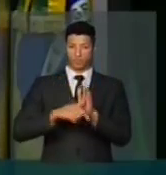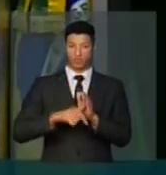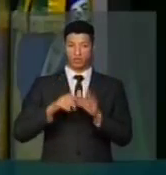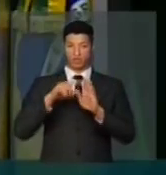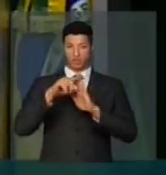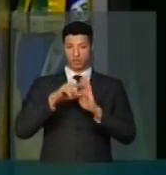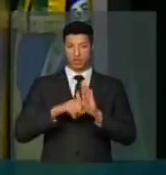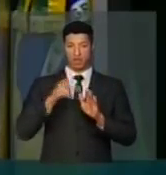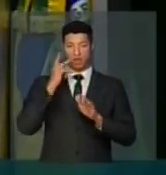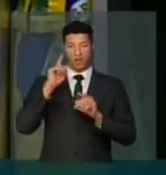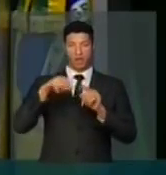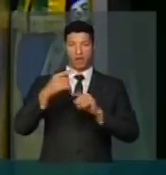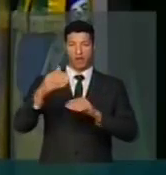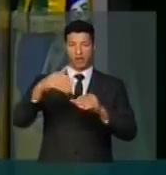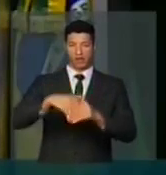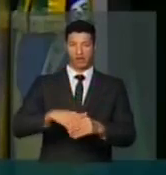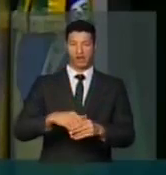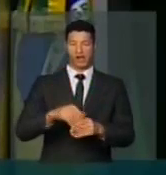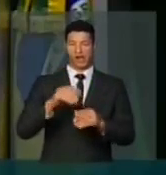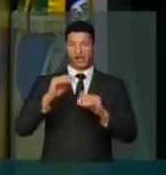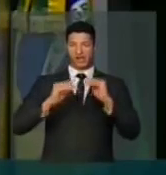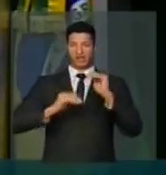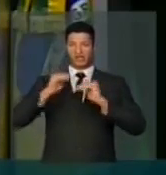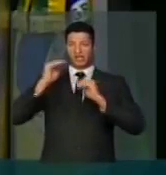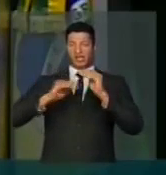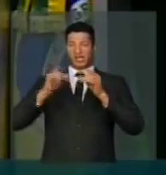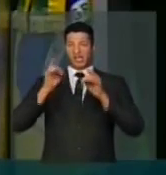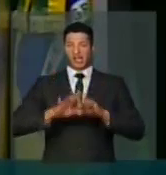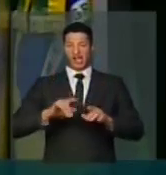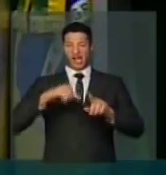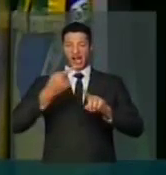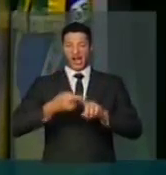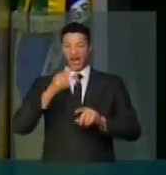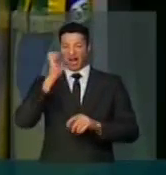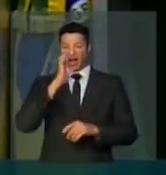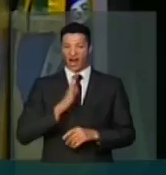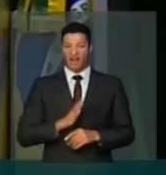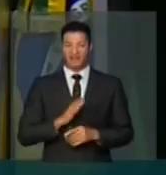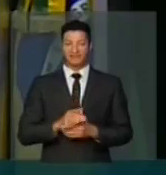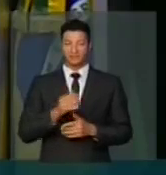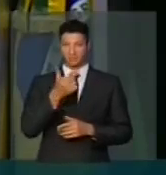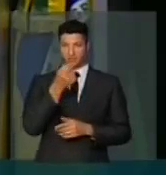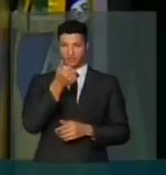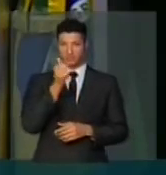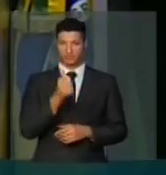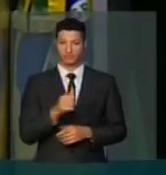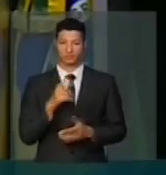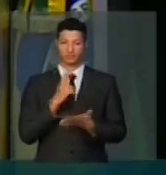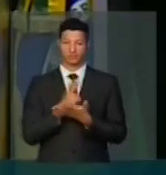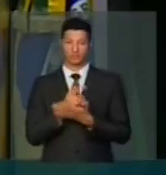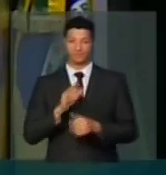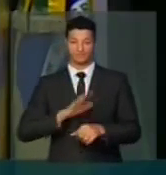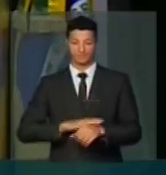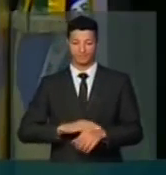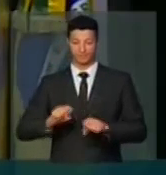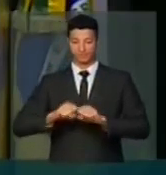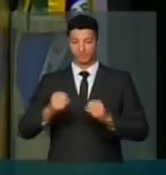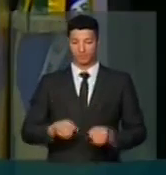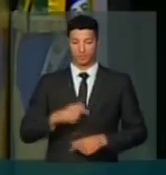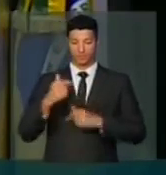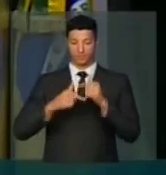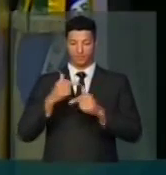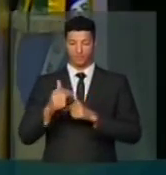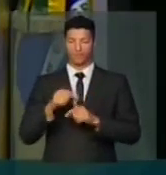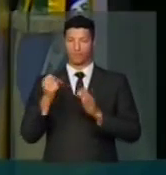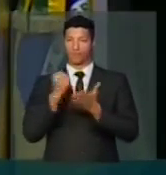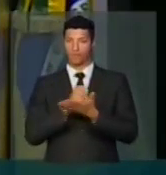para depois das eleições. A desigualdade deixou de cair no Brasil desde 2011. Ao mesmo tempo, houve queda na renda do trabalhador com